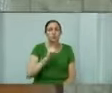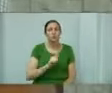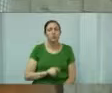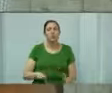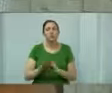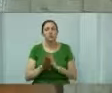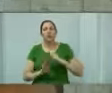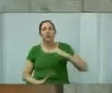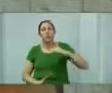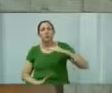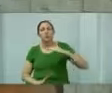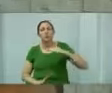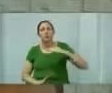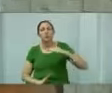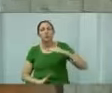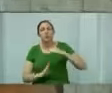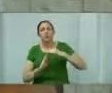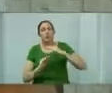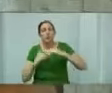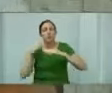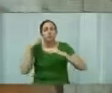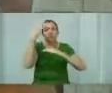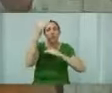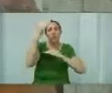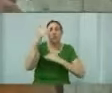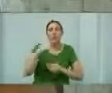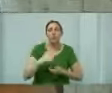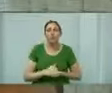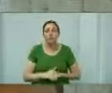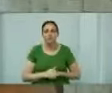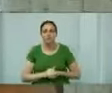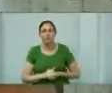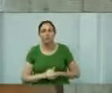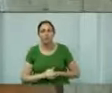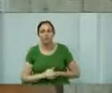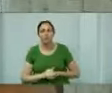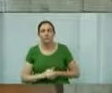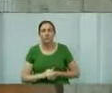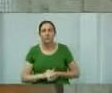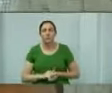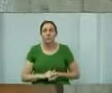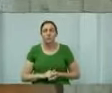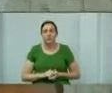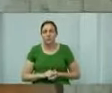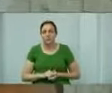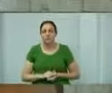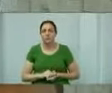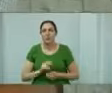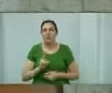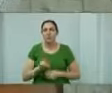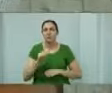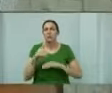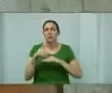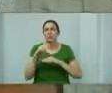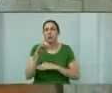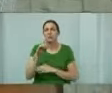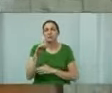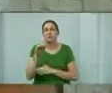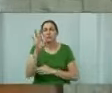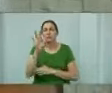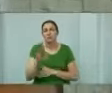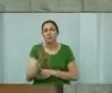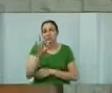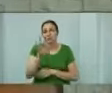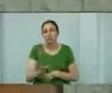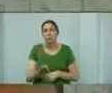de investimento, além do que nós gastamos com o custeio, que é aquele do dia a dia, sempre acima de 10%. Tu notou isso, Edson? Por